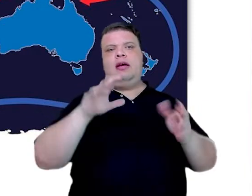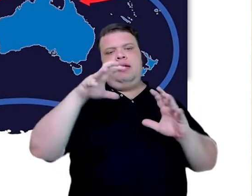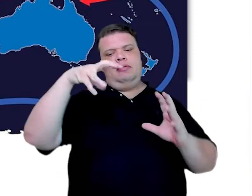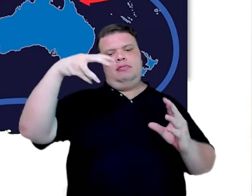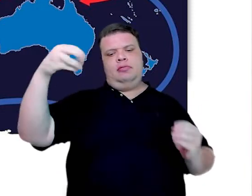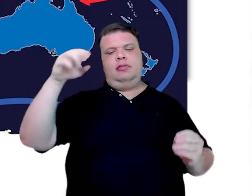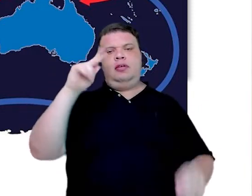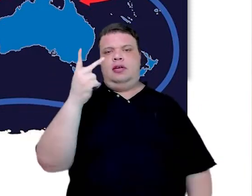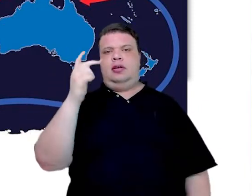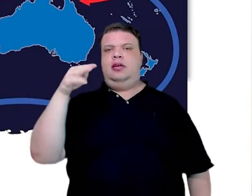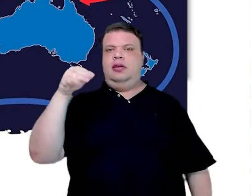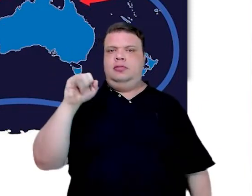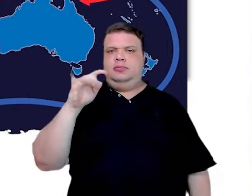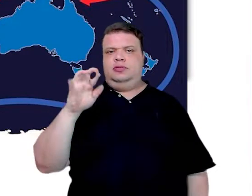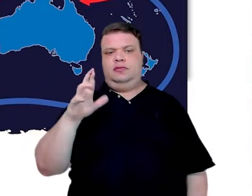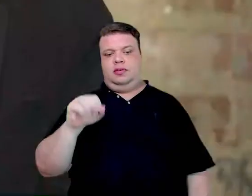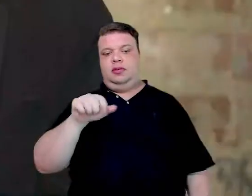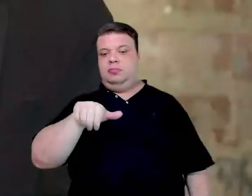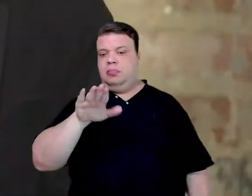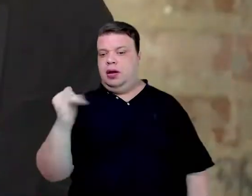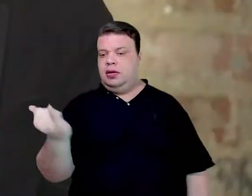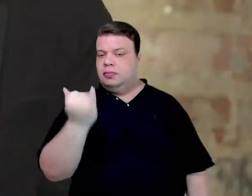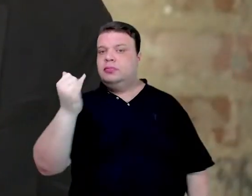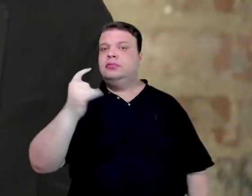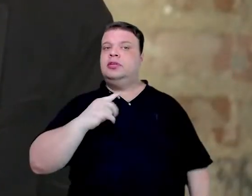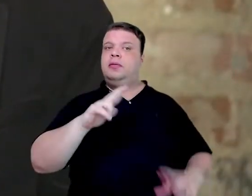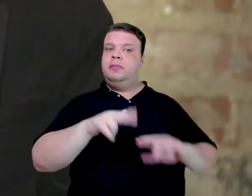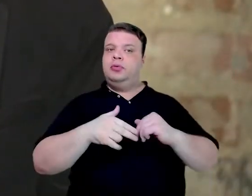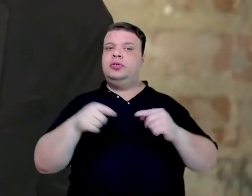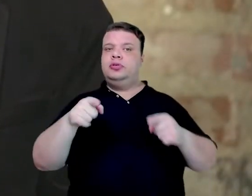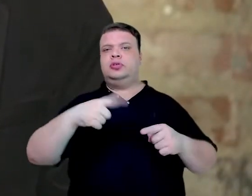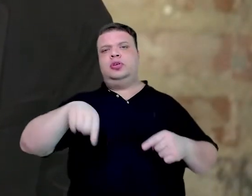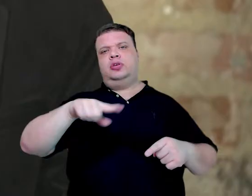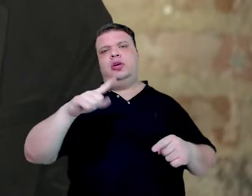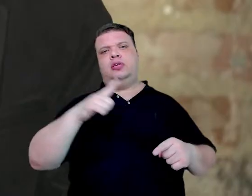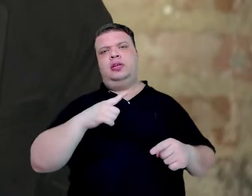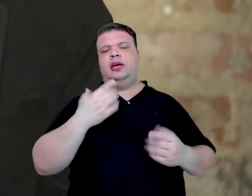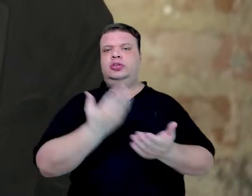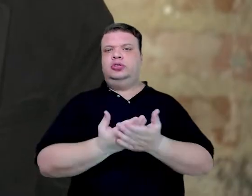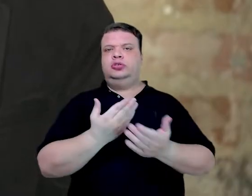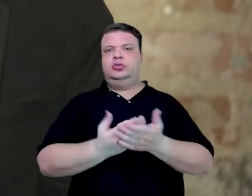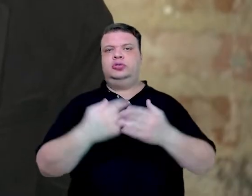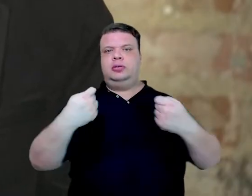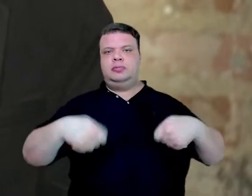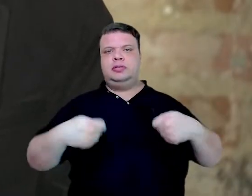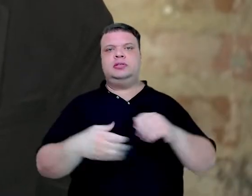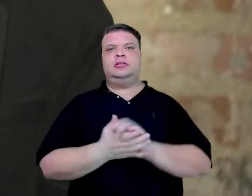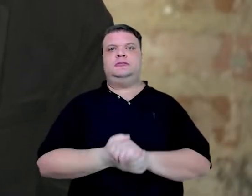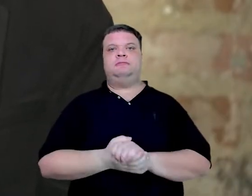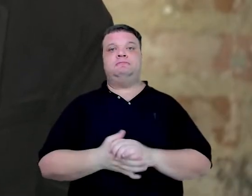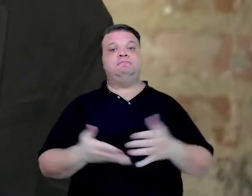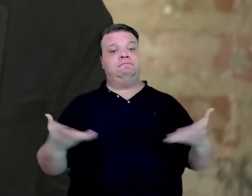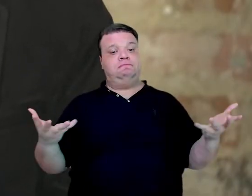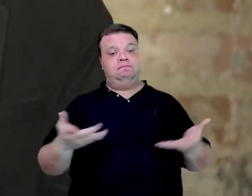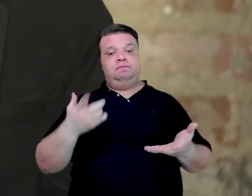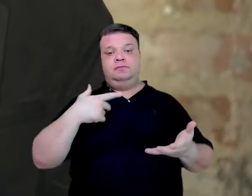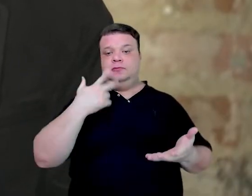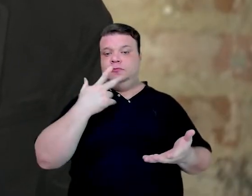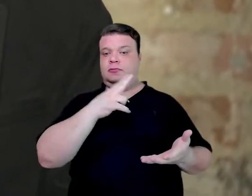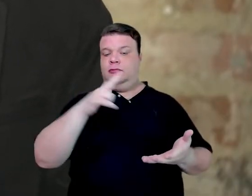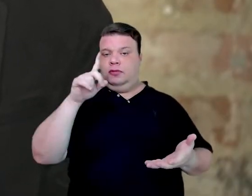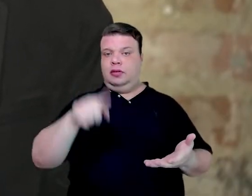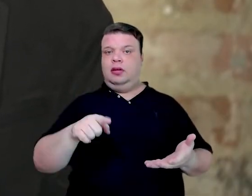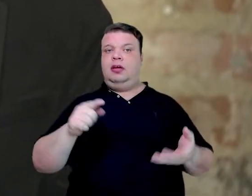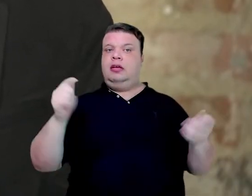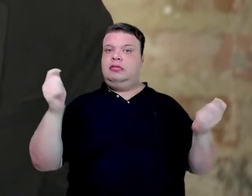resíduos humanos, através dos hemisférios. Então, ela tem essa importância enorme e é por isso que devemos estudá-las,